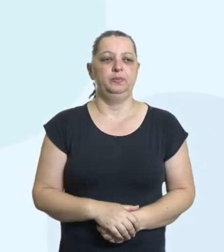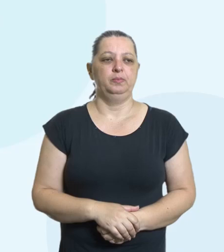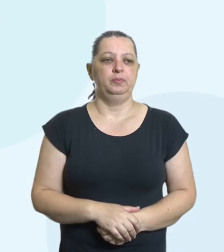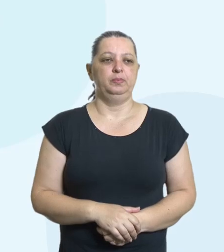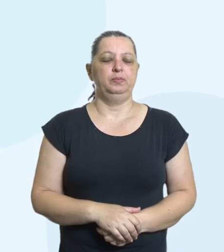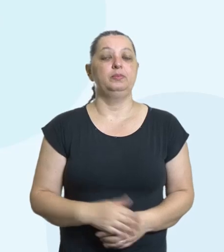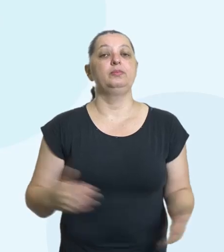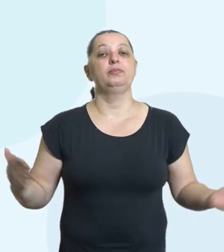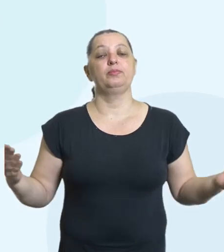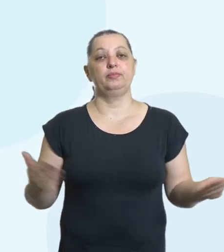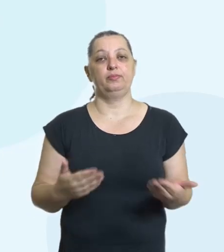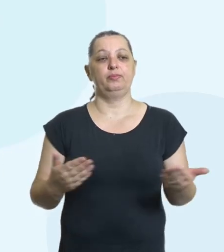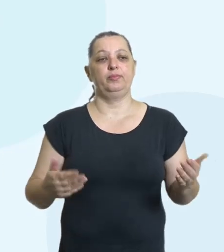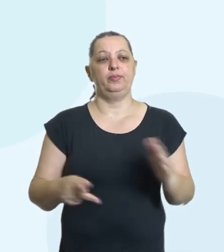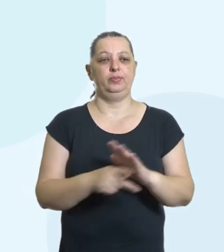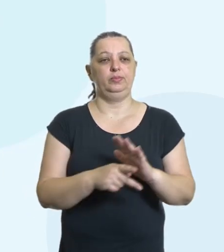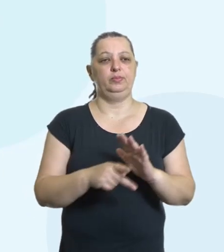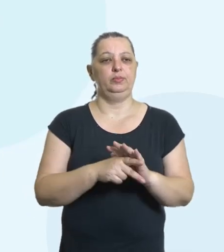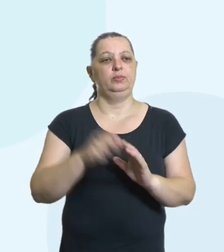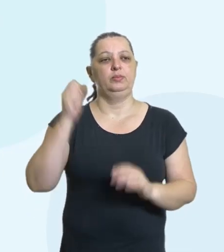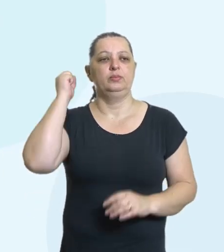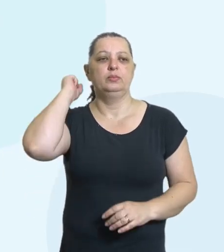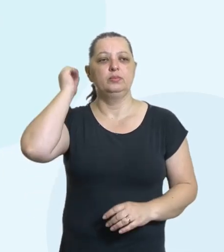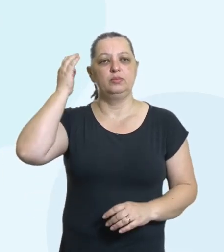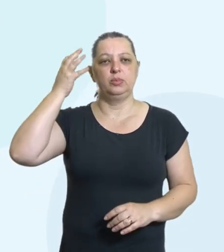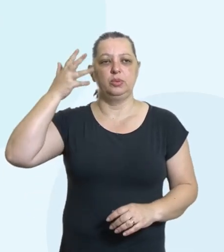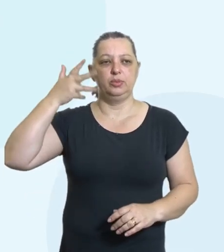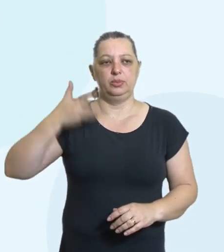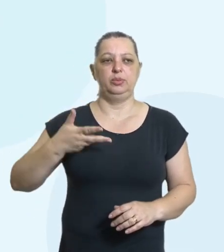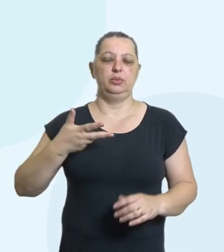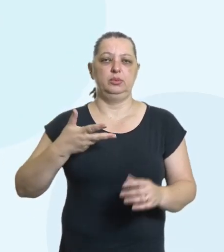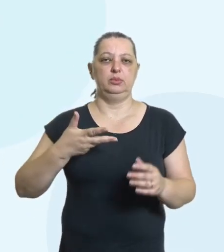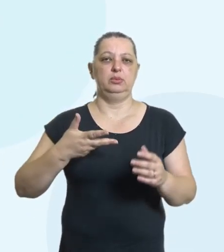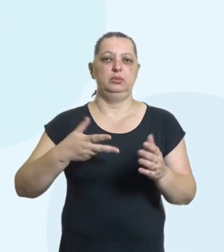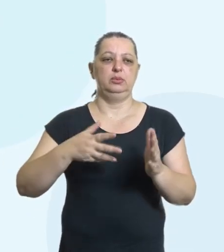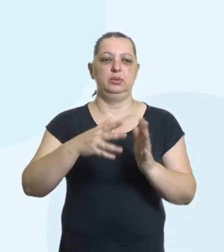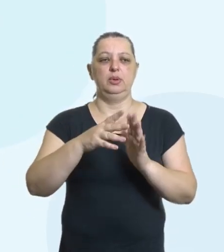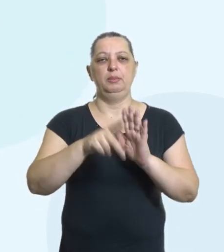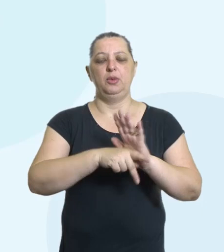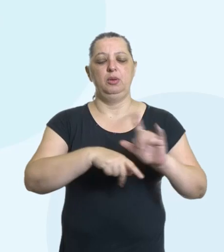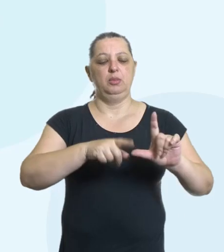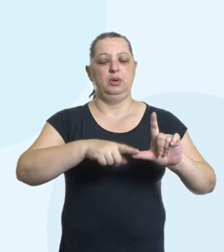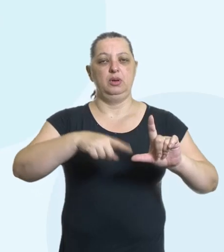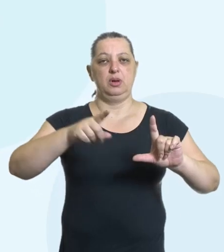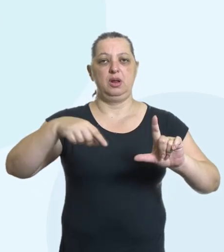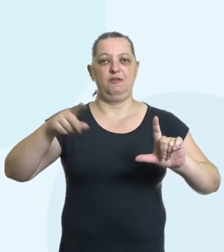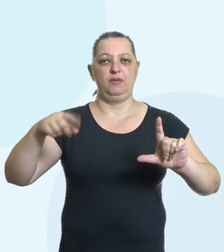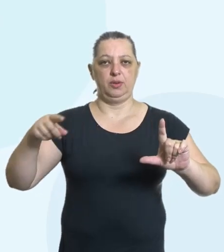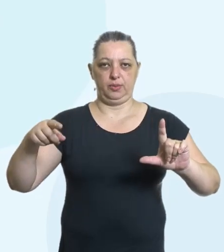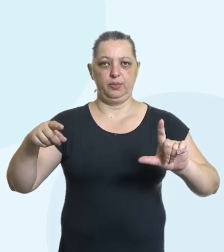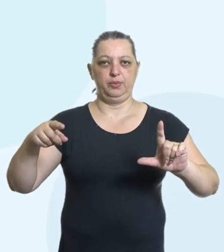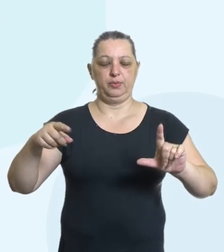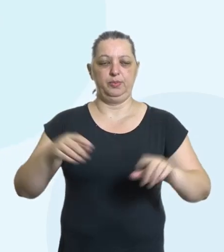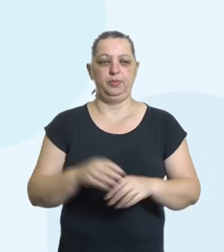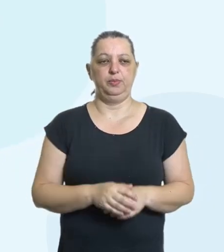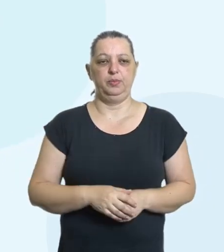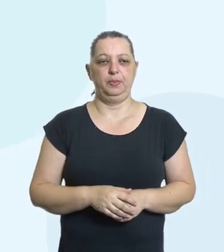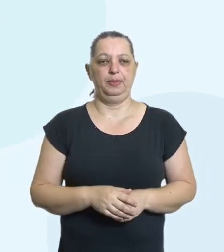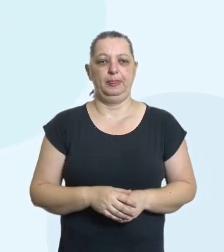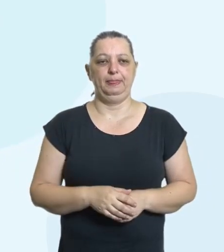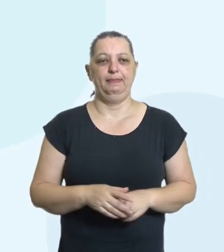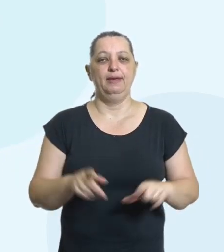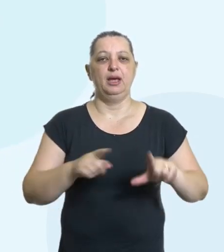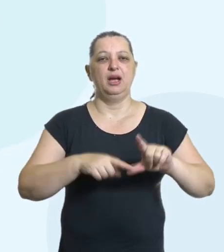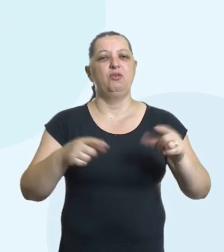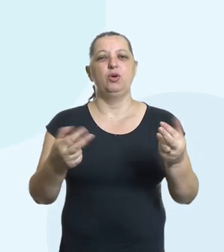Agora, a descrição de um gráfico. É um gráfico de pizza, né? De setores. A gente chama de gráfico de